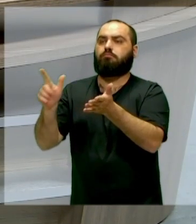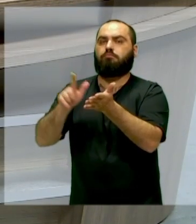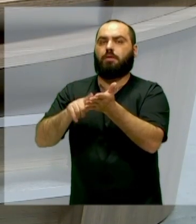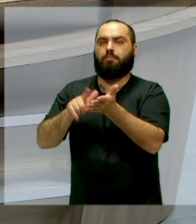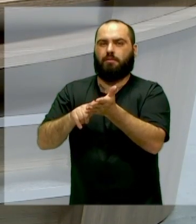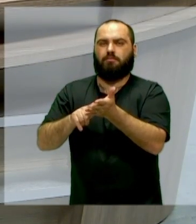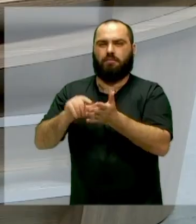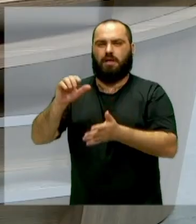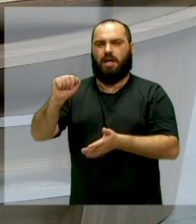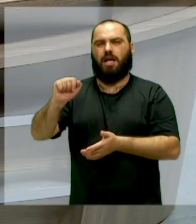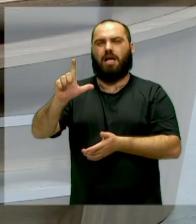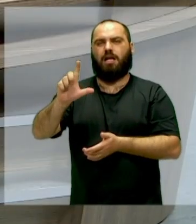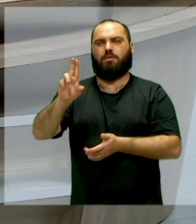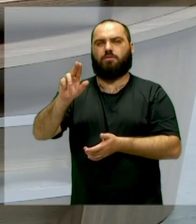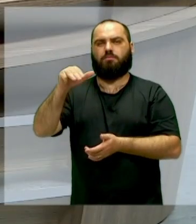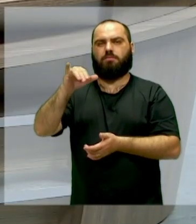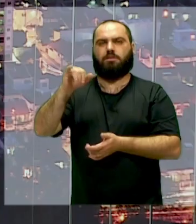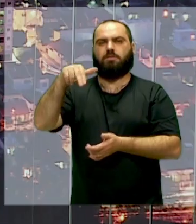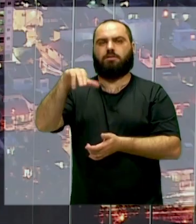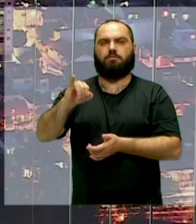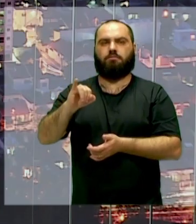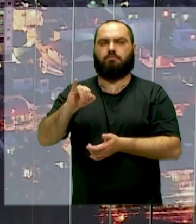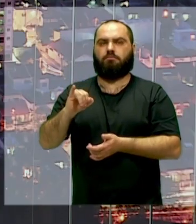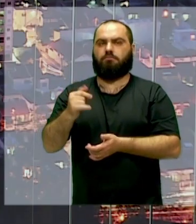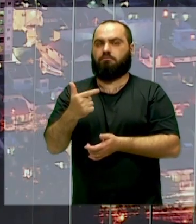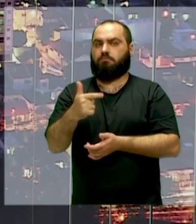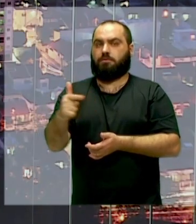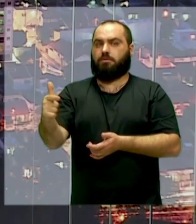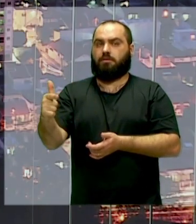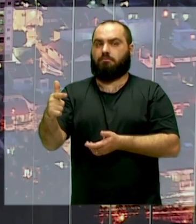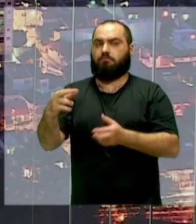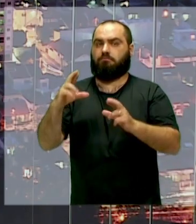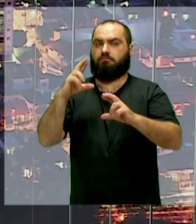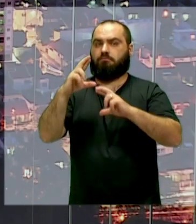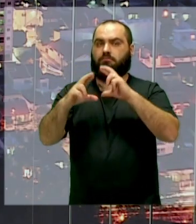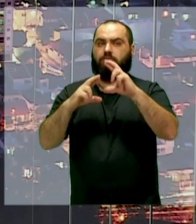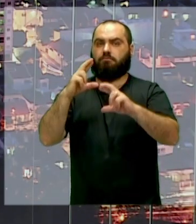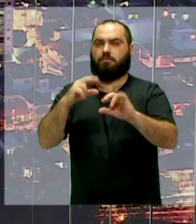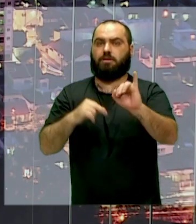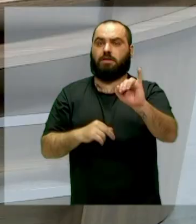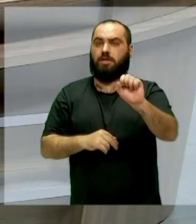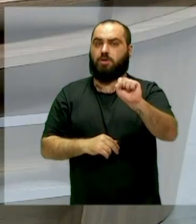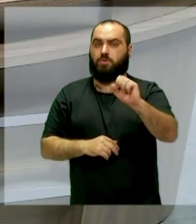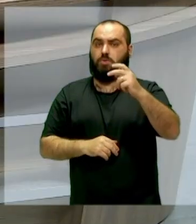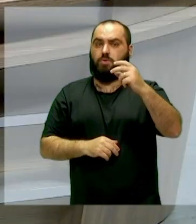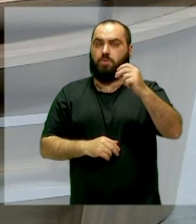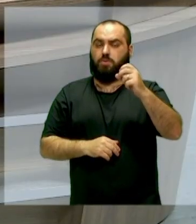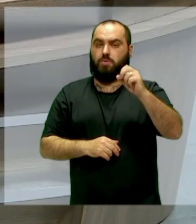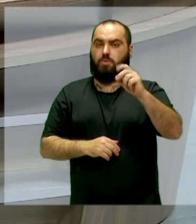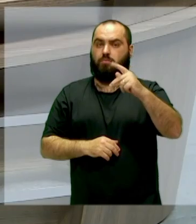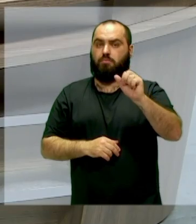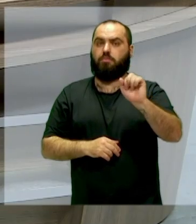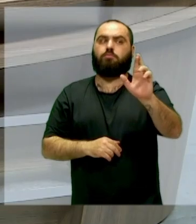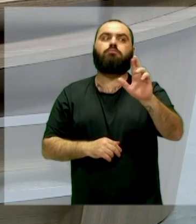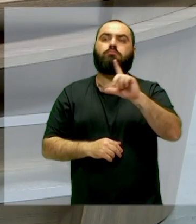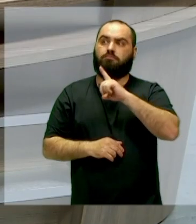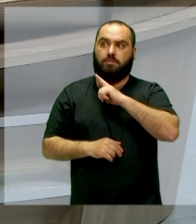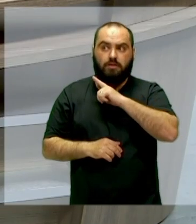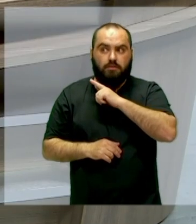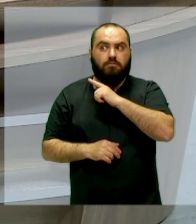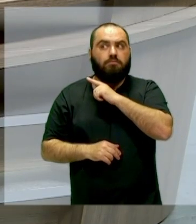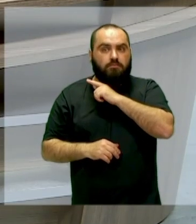alumínio aquelas marmitas de metal aqui em Santa Catarina a gente não tem ninguém que faz recicl de isopor né Tem Sim a tem a maior